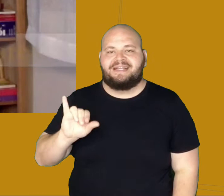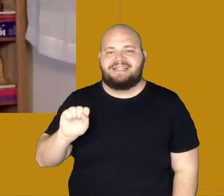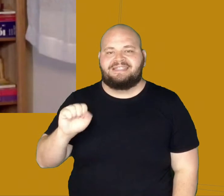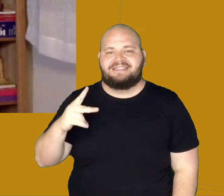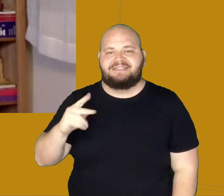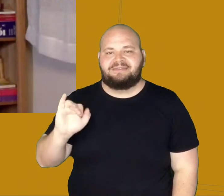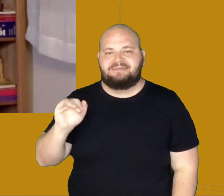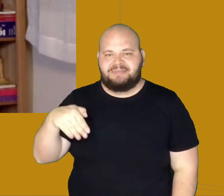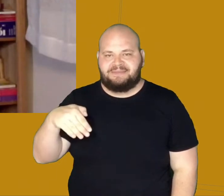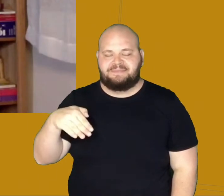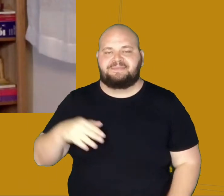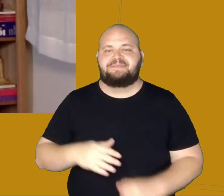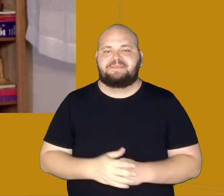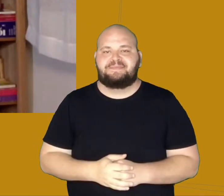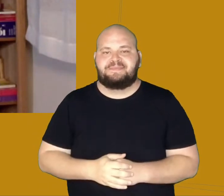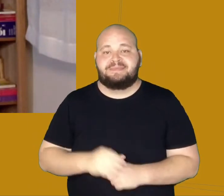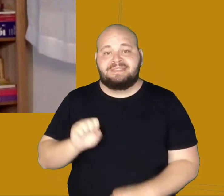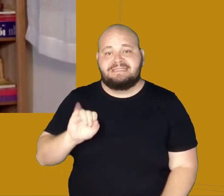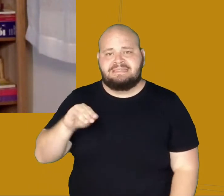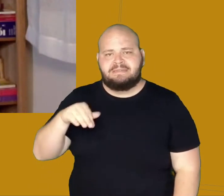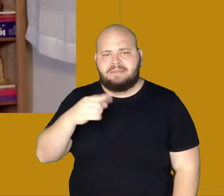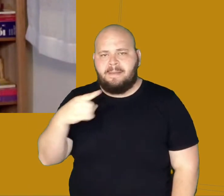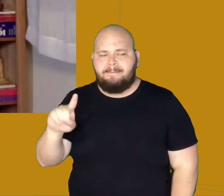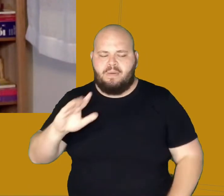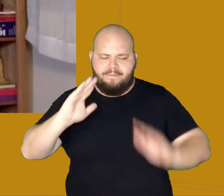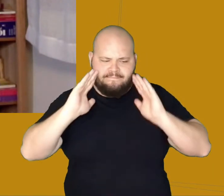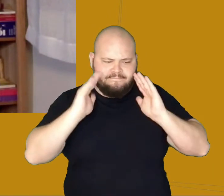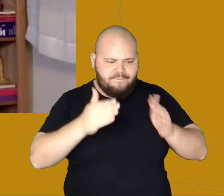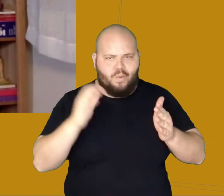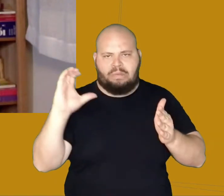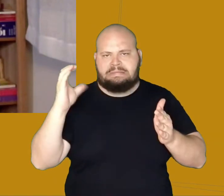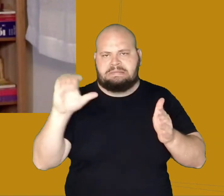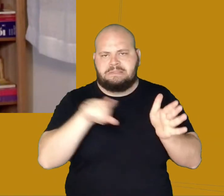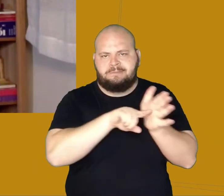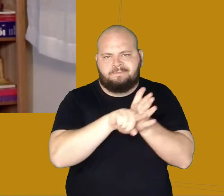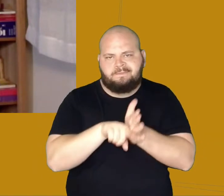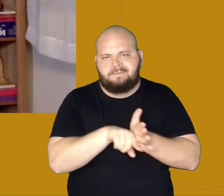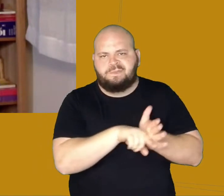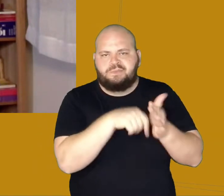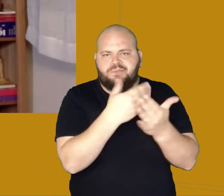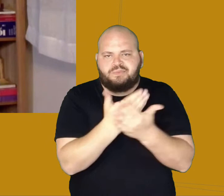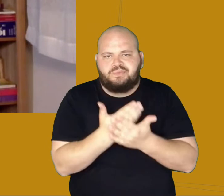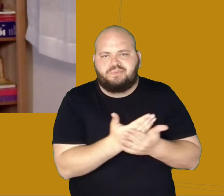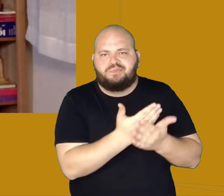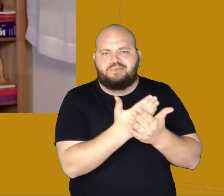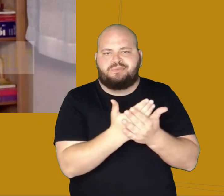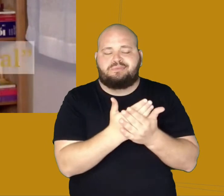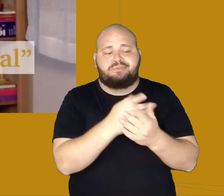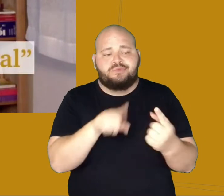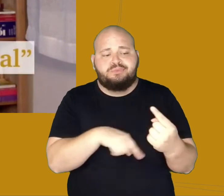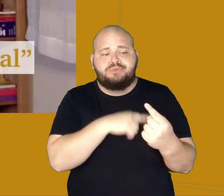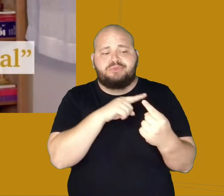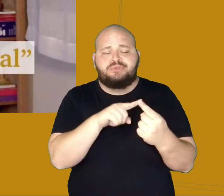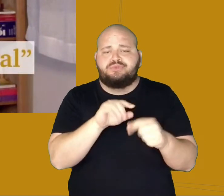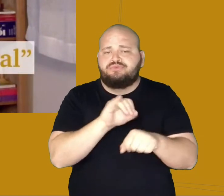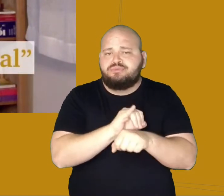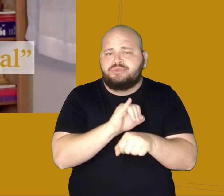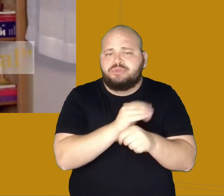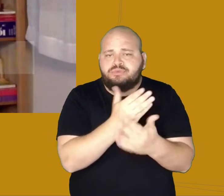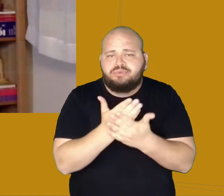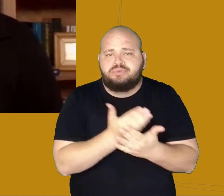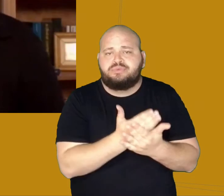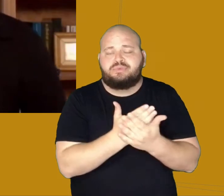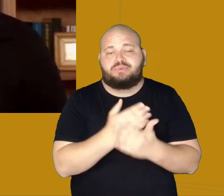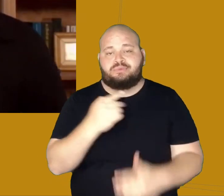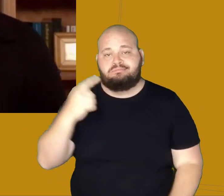Soares. Ele se dedica profundamente à ciência e escolhe como objeto de estudo o exame da patologia